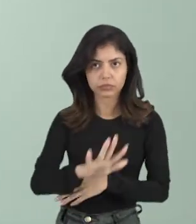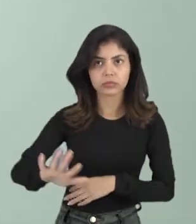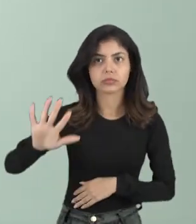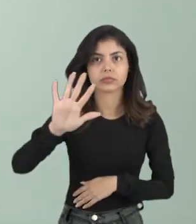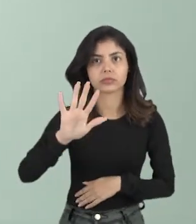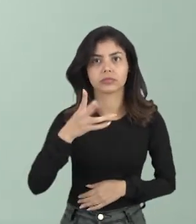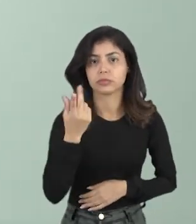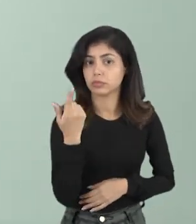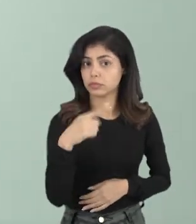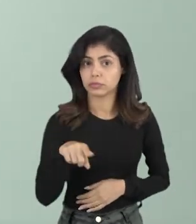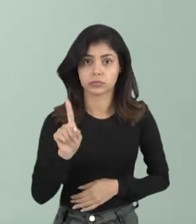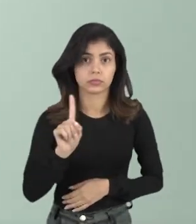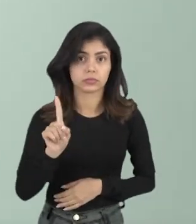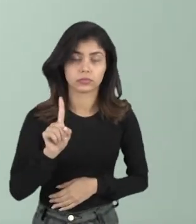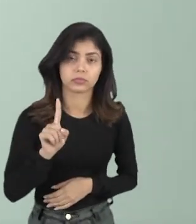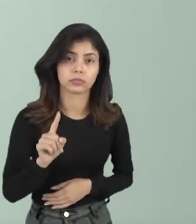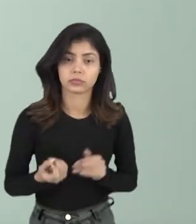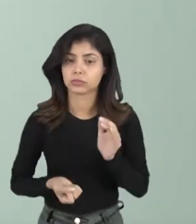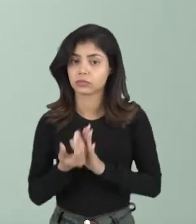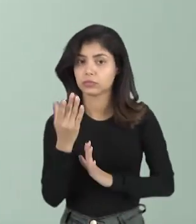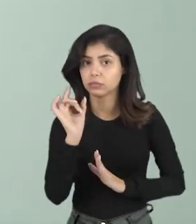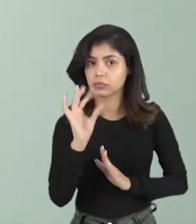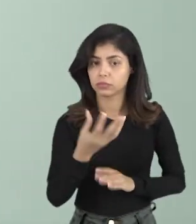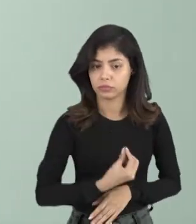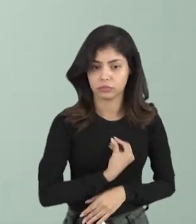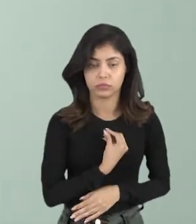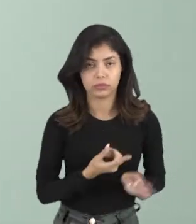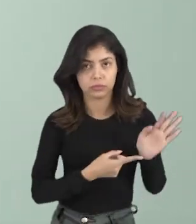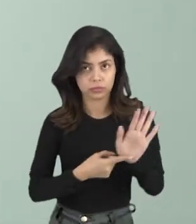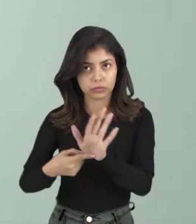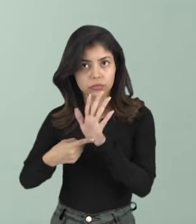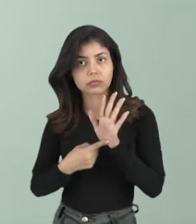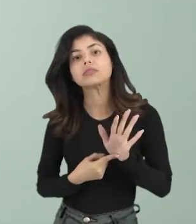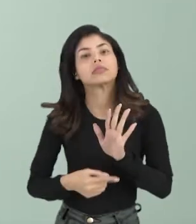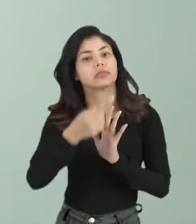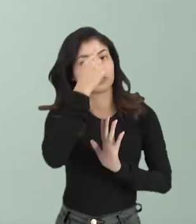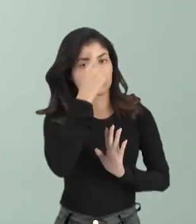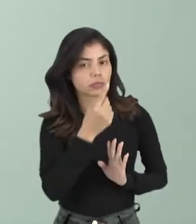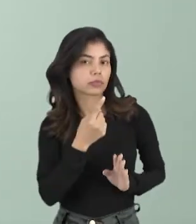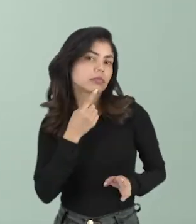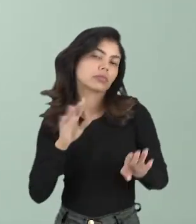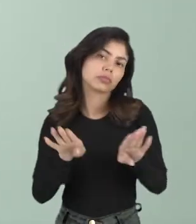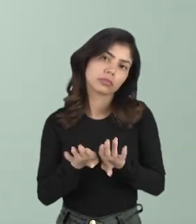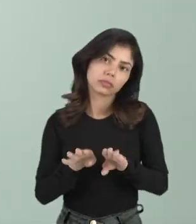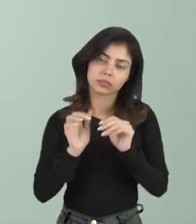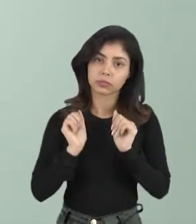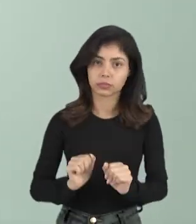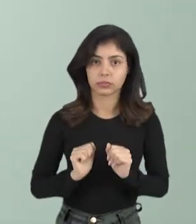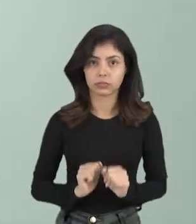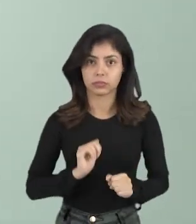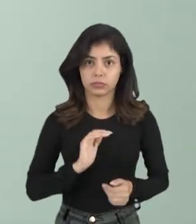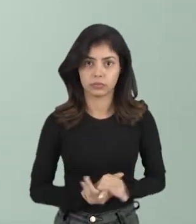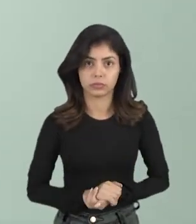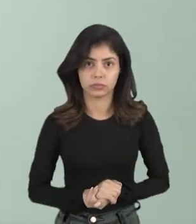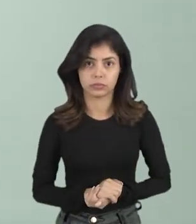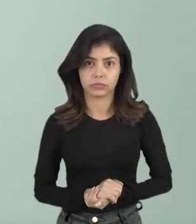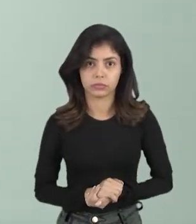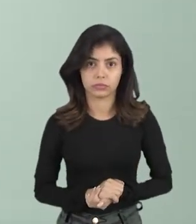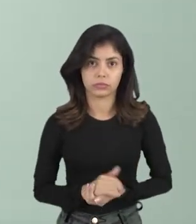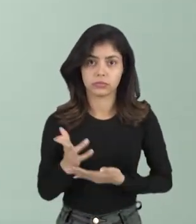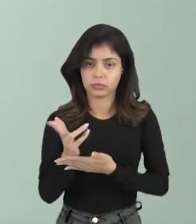geral, ela não vai apenas existir no momento da apresentação. A fotografia pode tornar ela